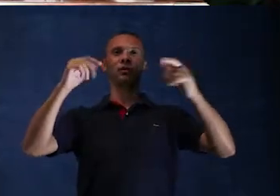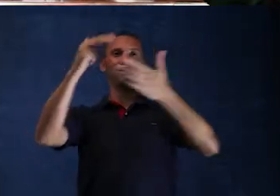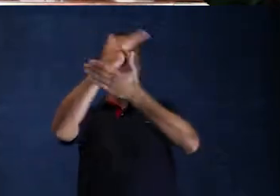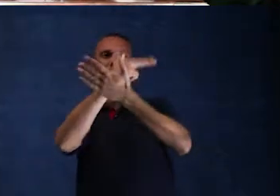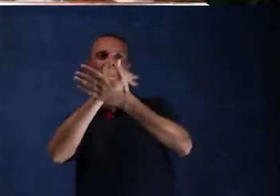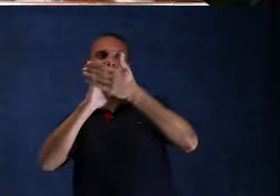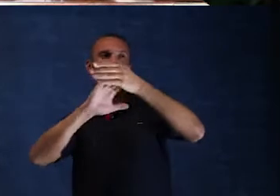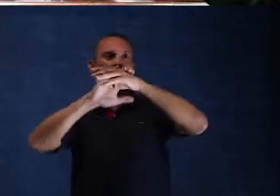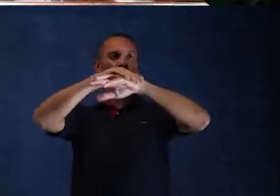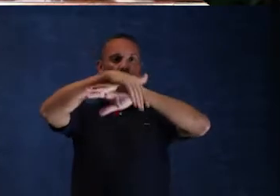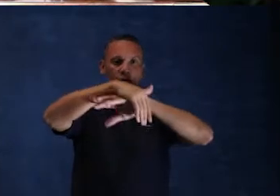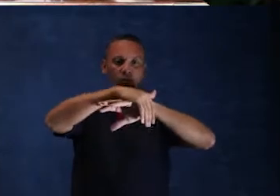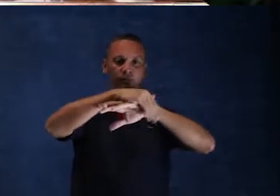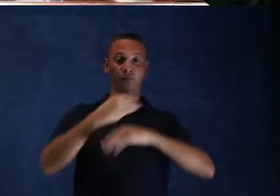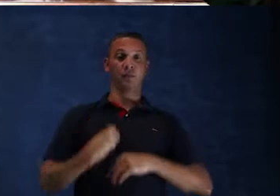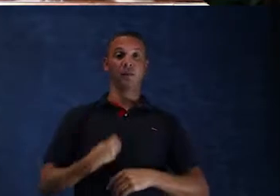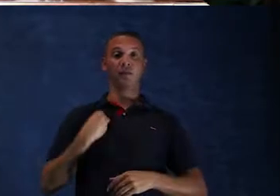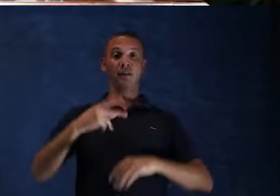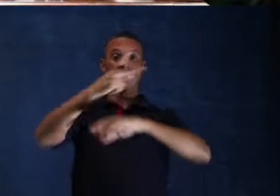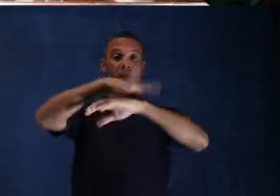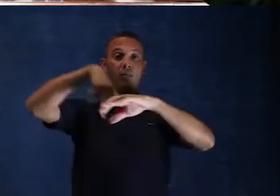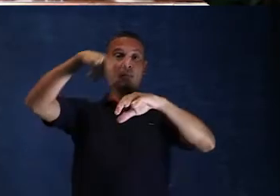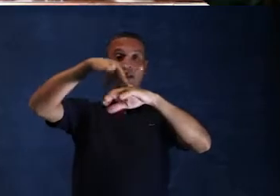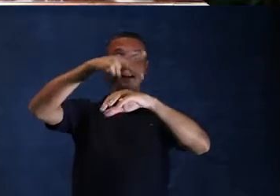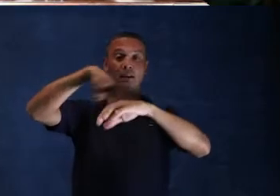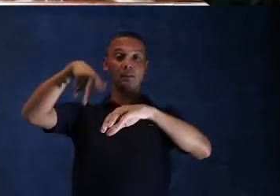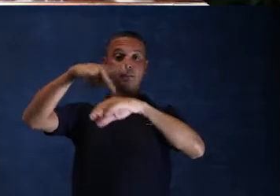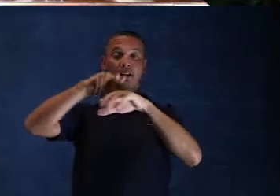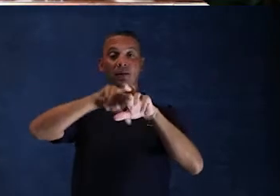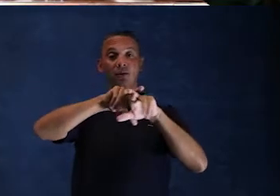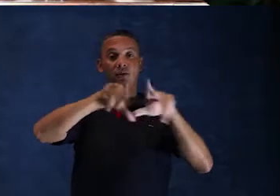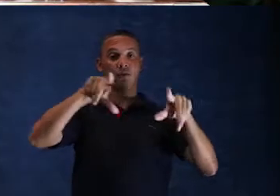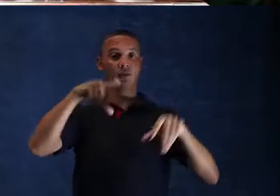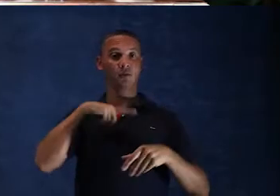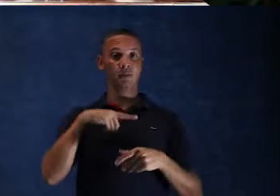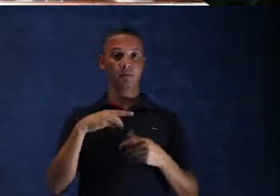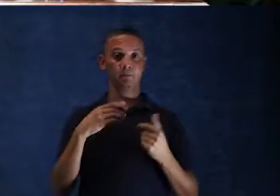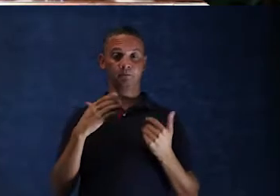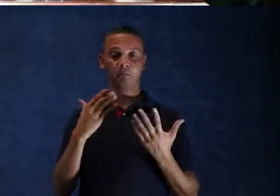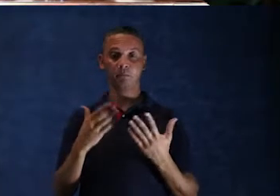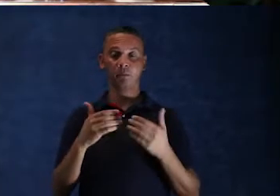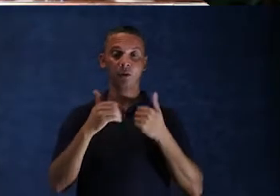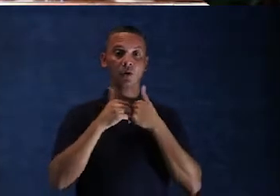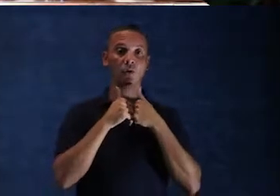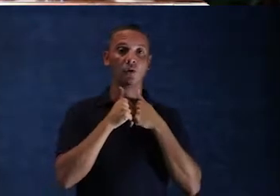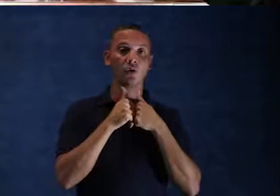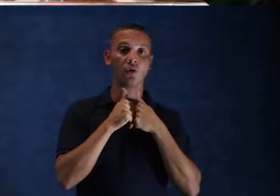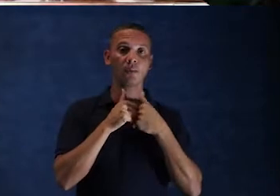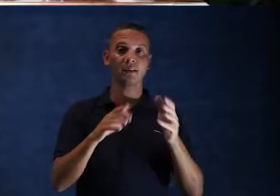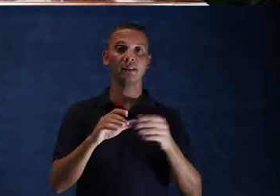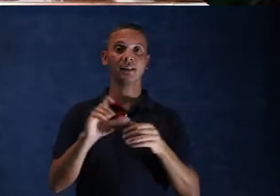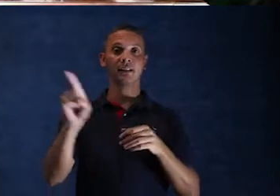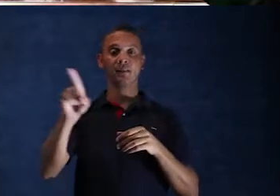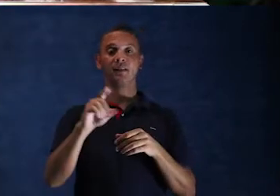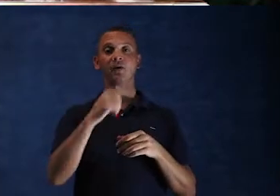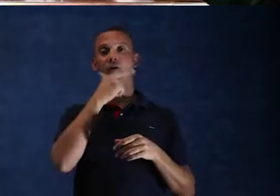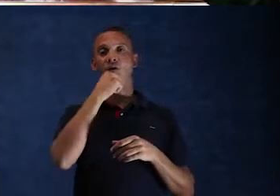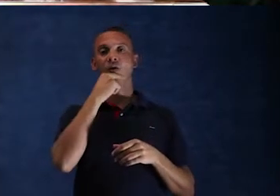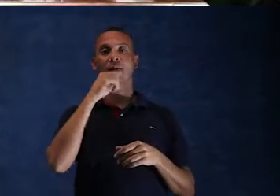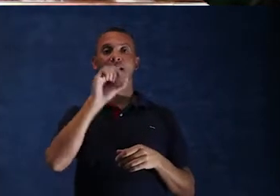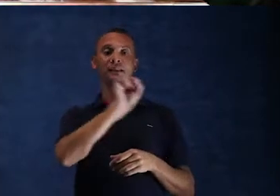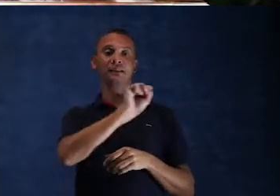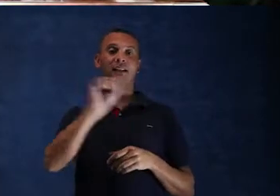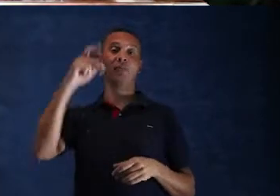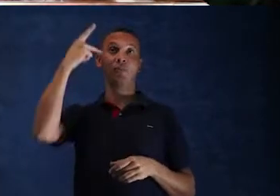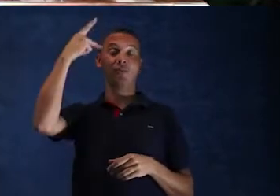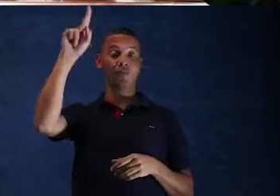vida no país como um contínuo planejar e executar de estratagemas, começar pelos senadores da República e